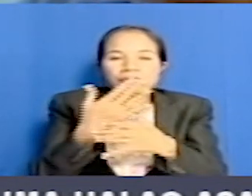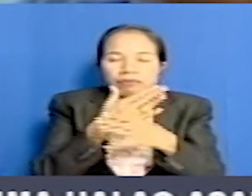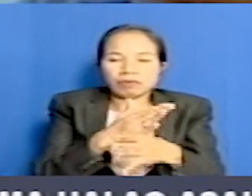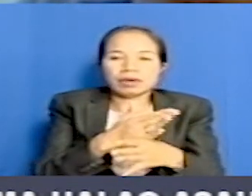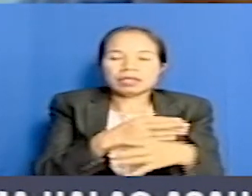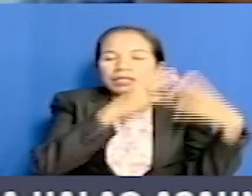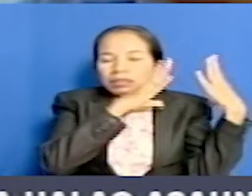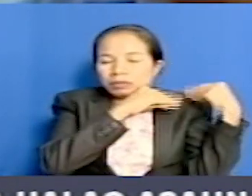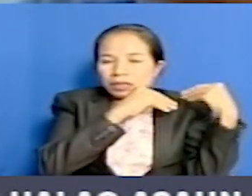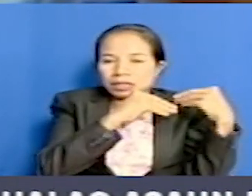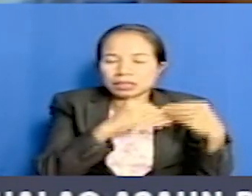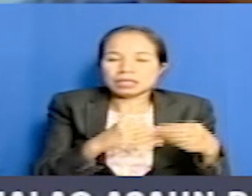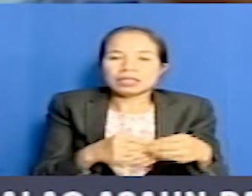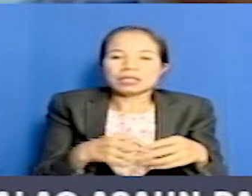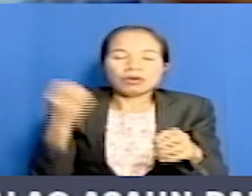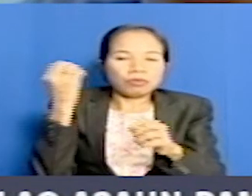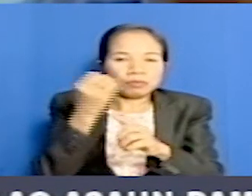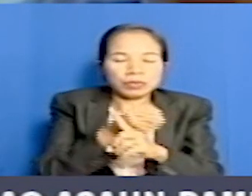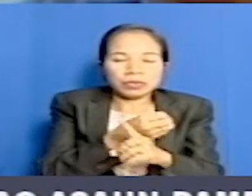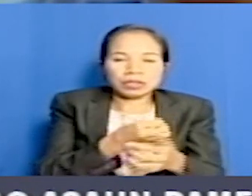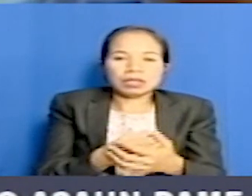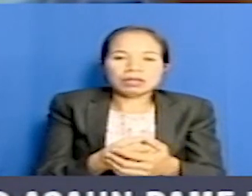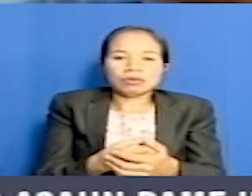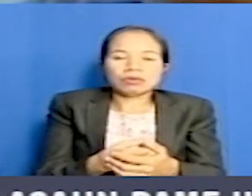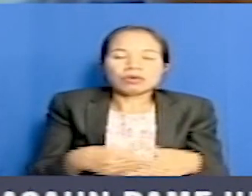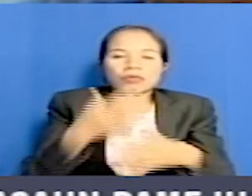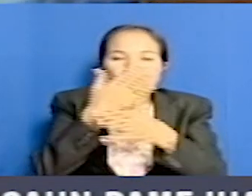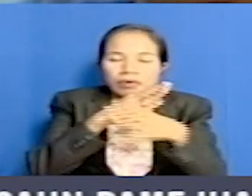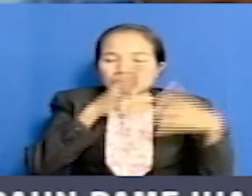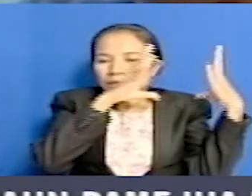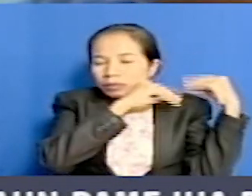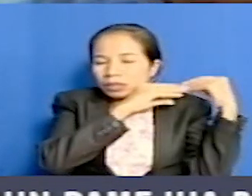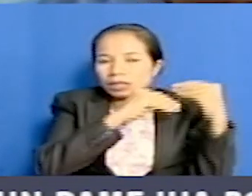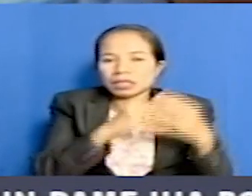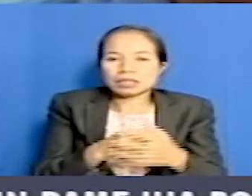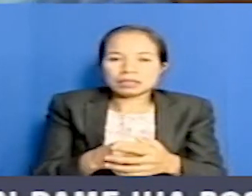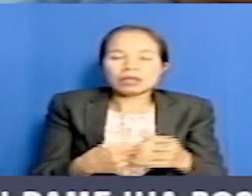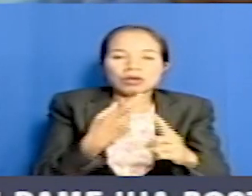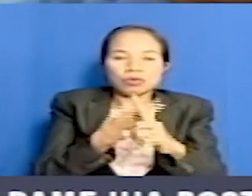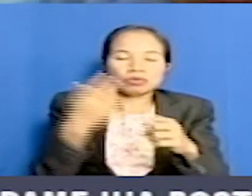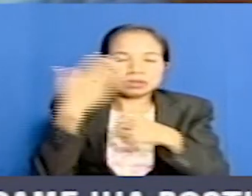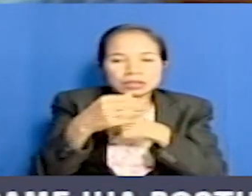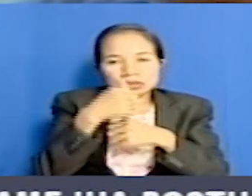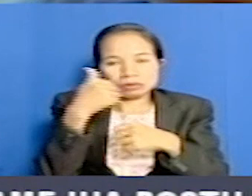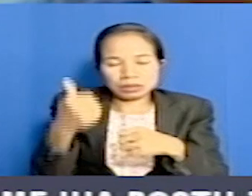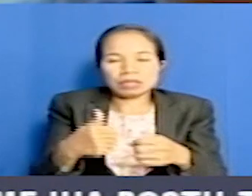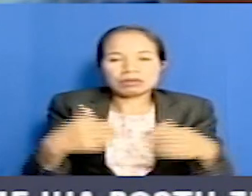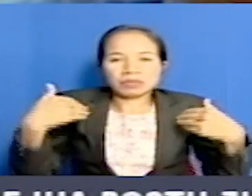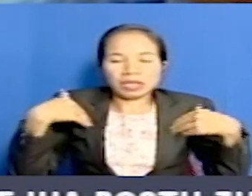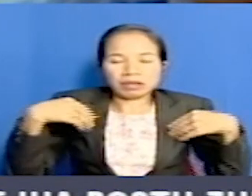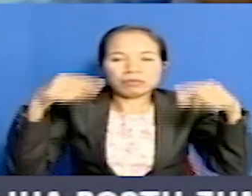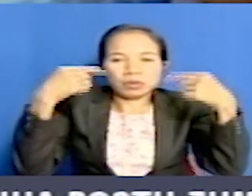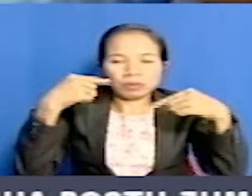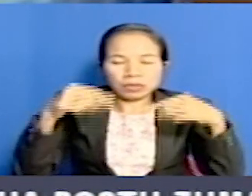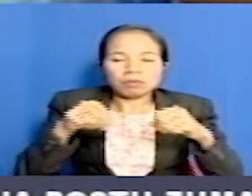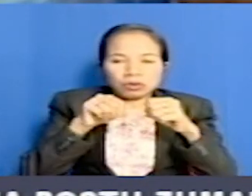perspectiva, opinião, como os faz a experiência. O Rosirai Sierra que me vê através do conflito. Cada conflito, quando continua